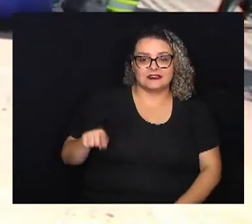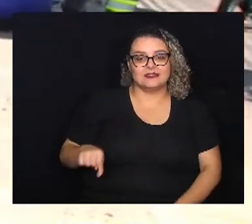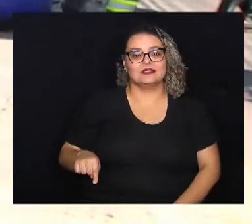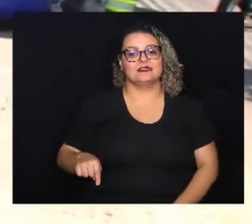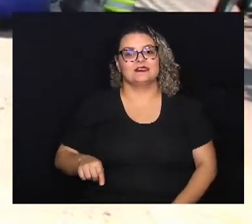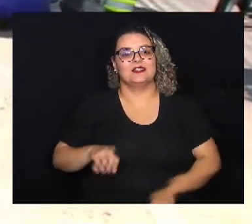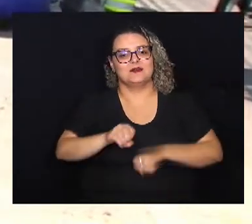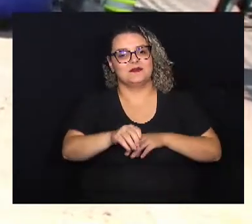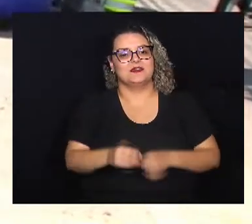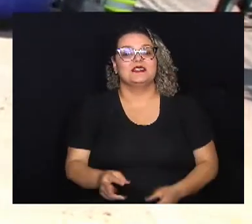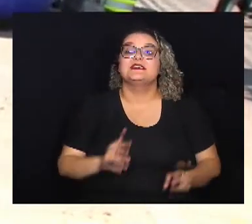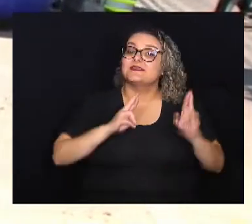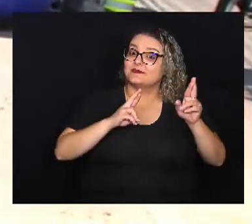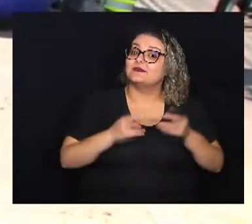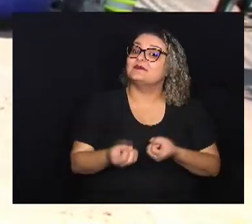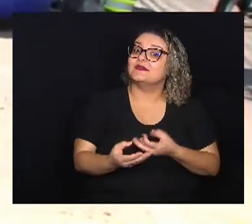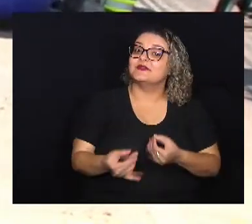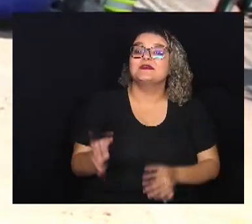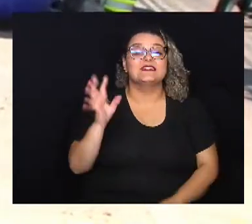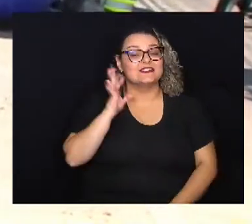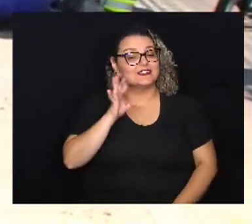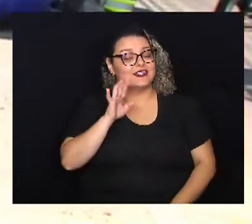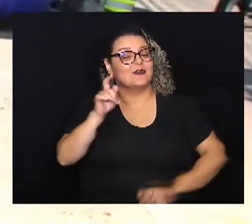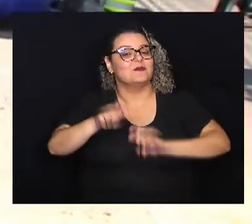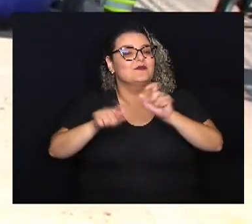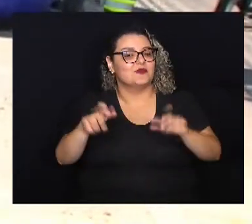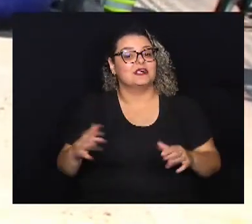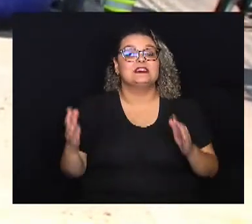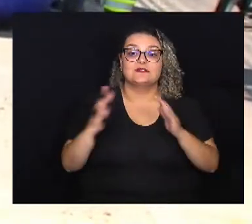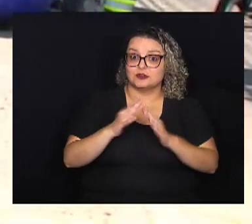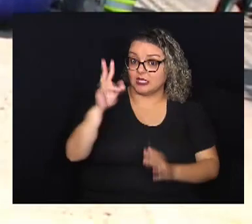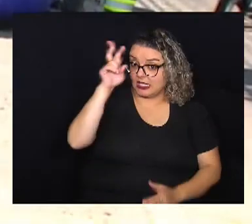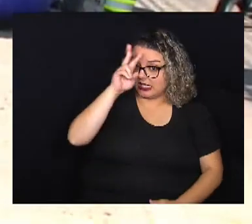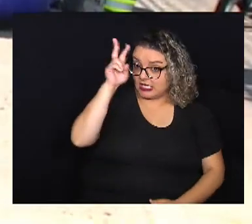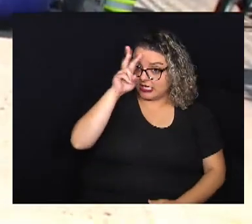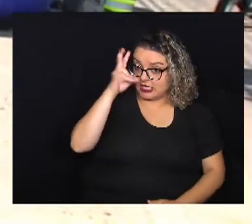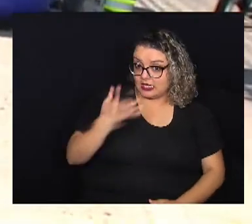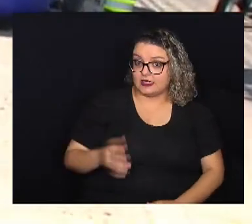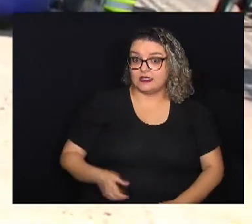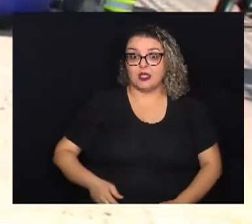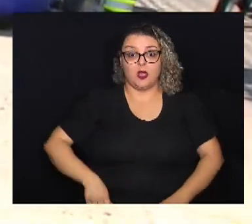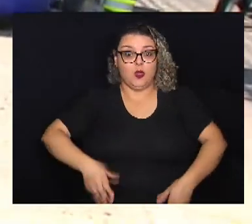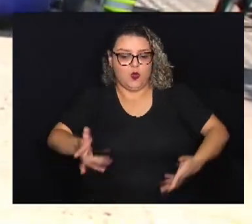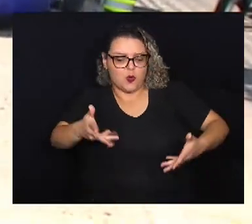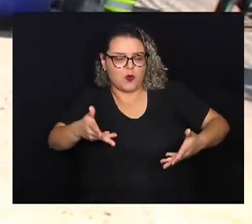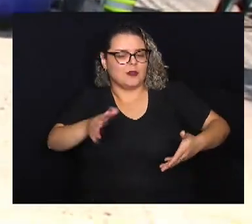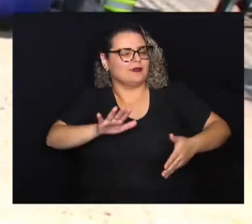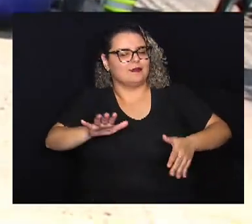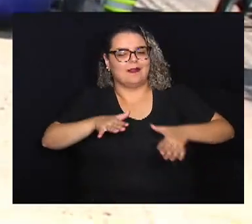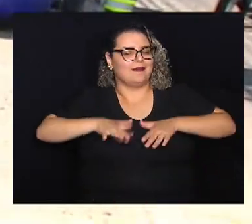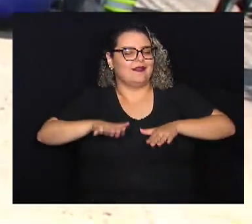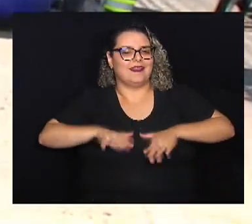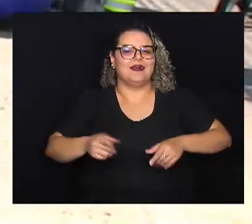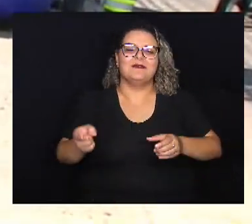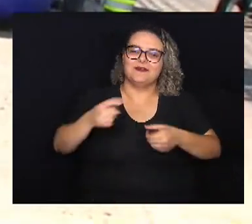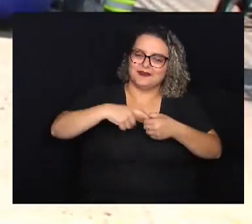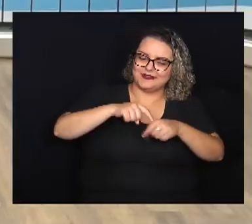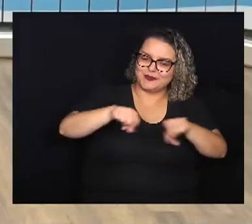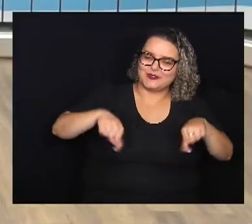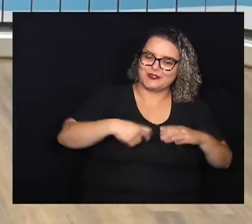passado aí uma informação bem legal para o pessoal aí de casa. Lembrando, desacelera! Voltamos ao estúdio!